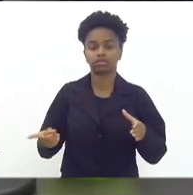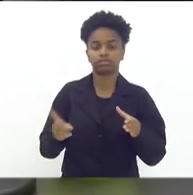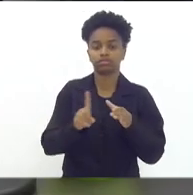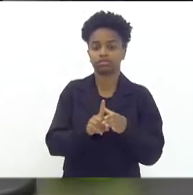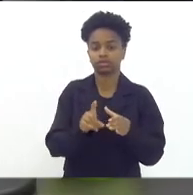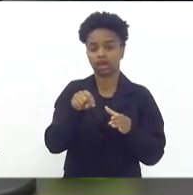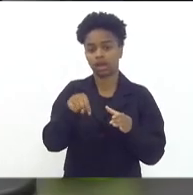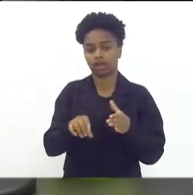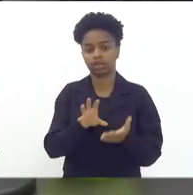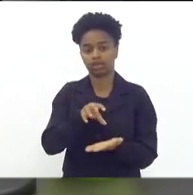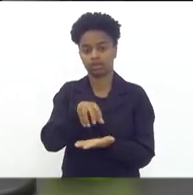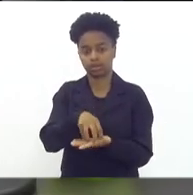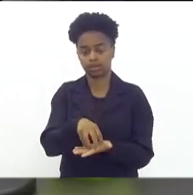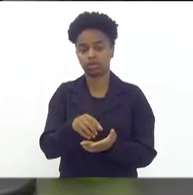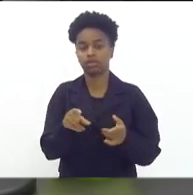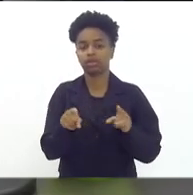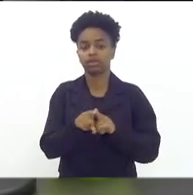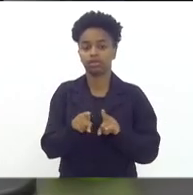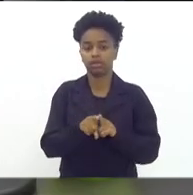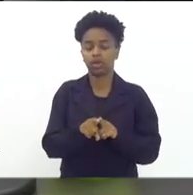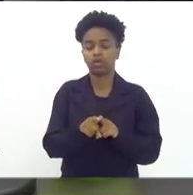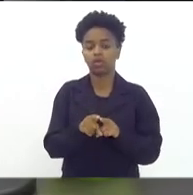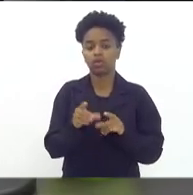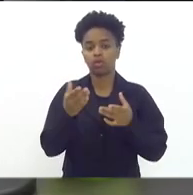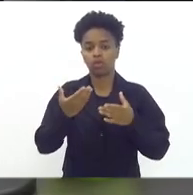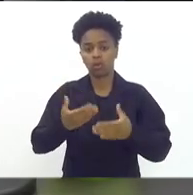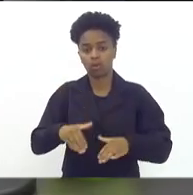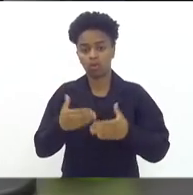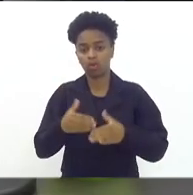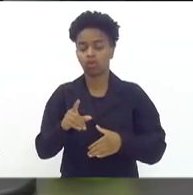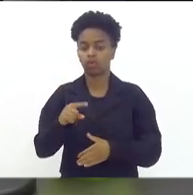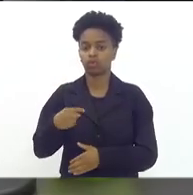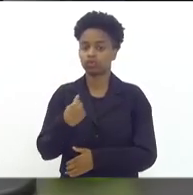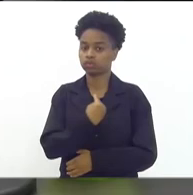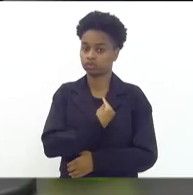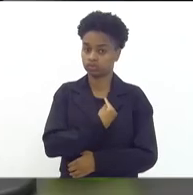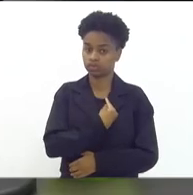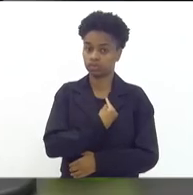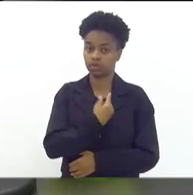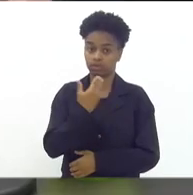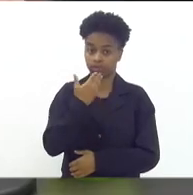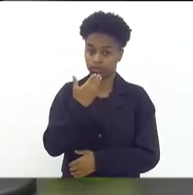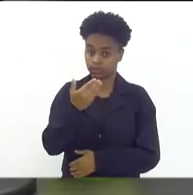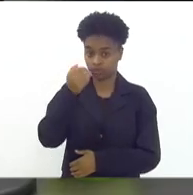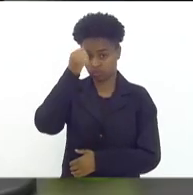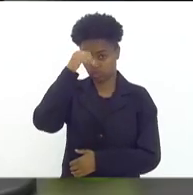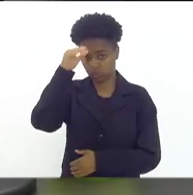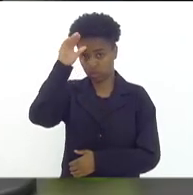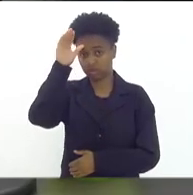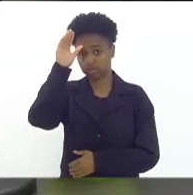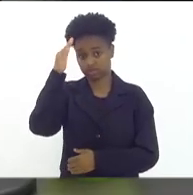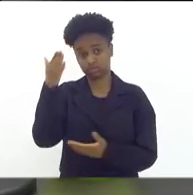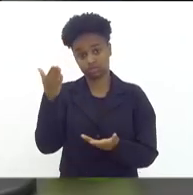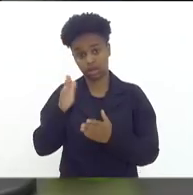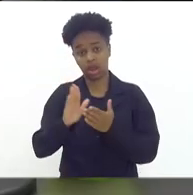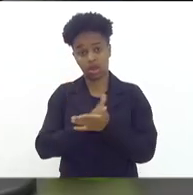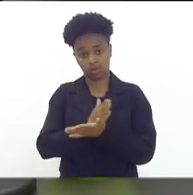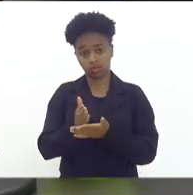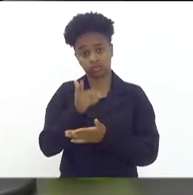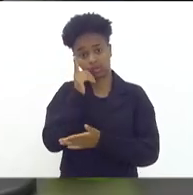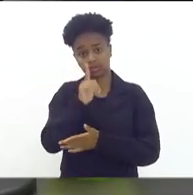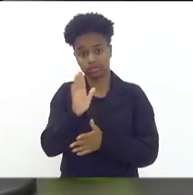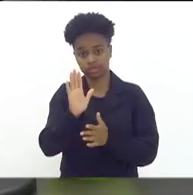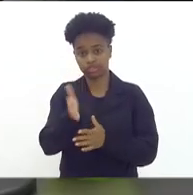da agência foi um concurso que a gente exigiu bem bastante conhecimento Então por Óbvio alguns já vão ter condições